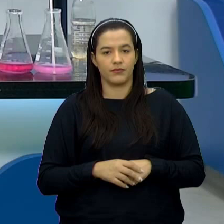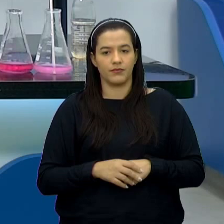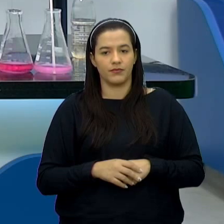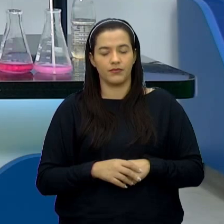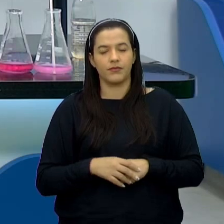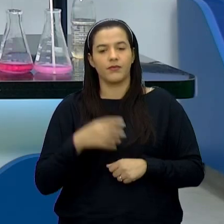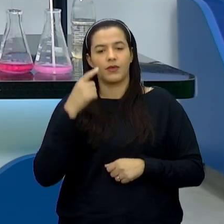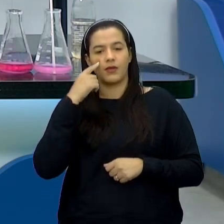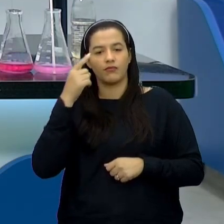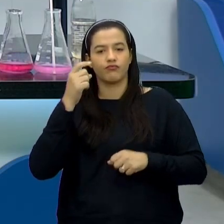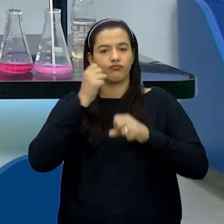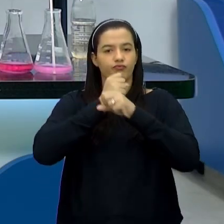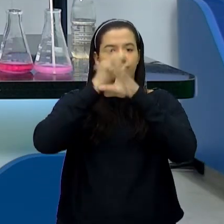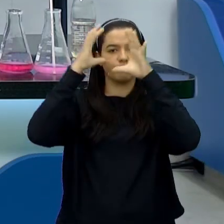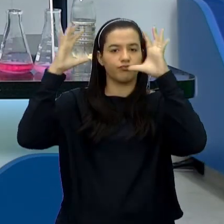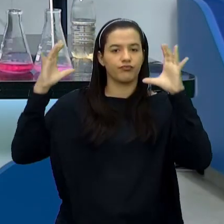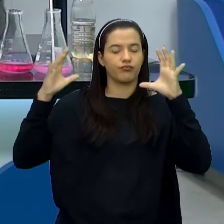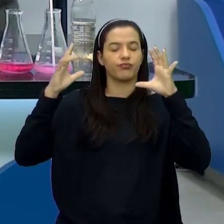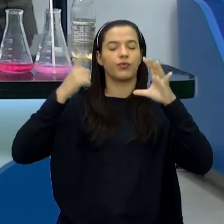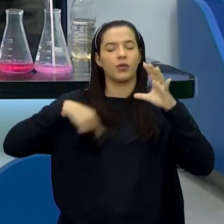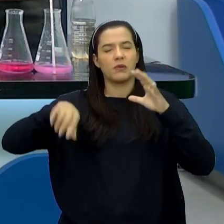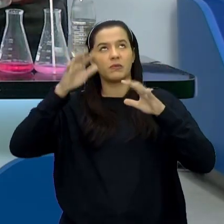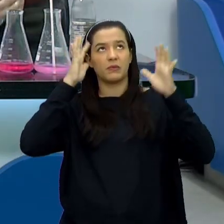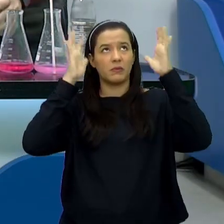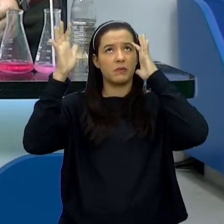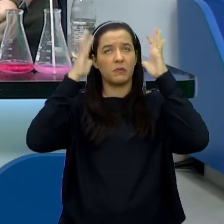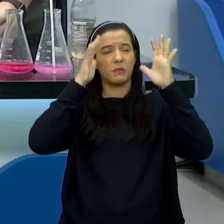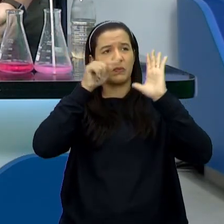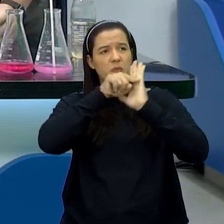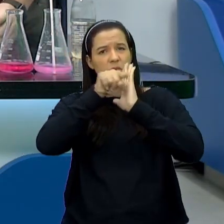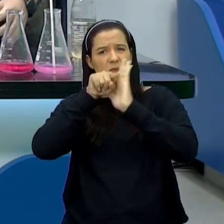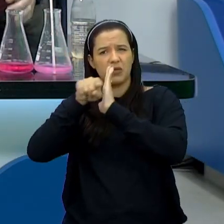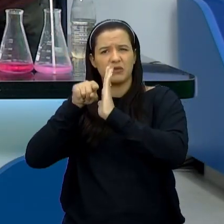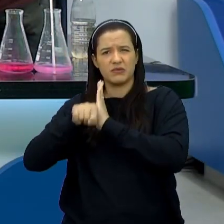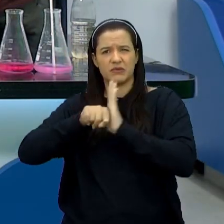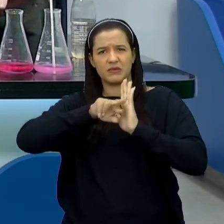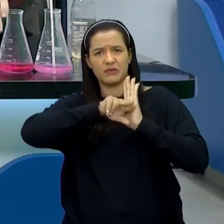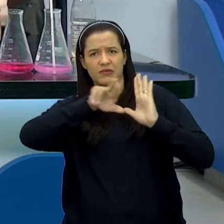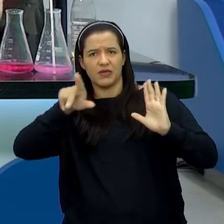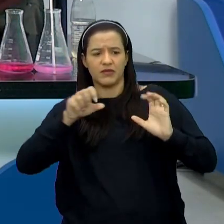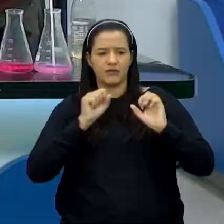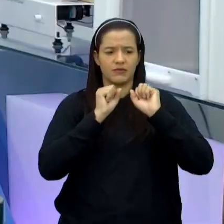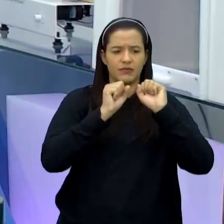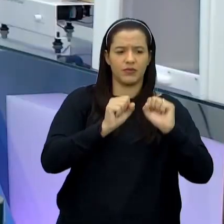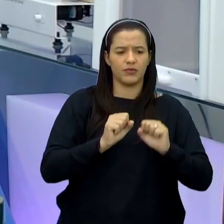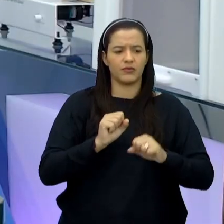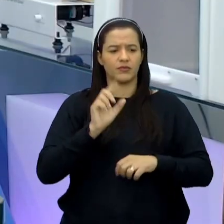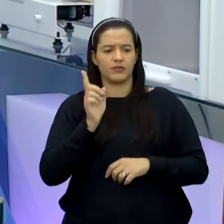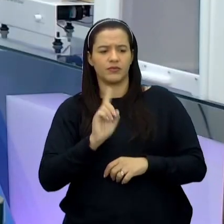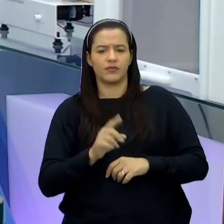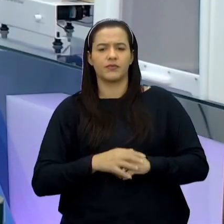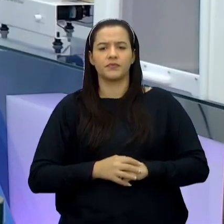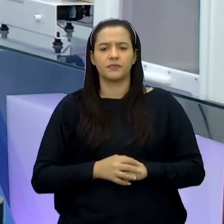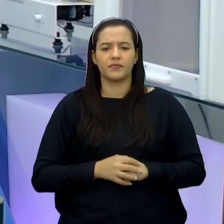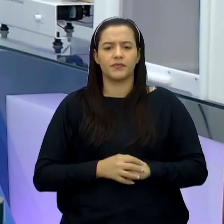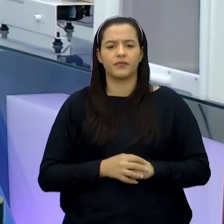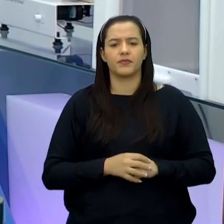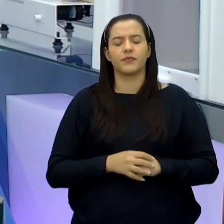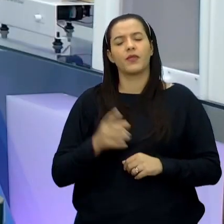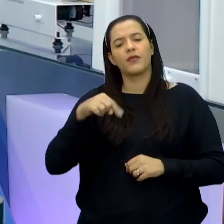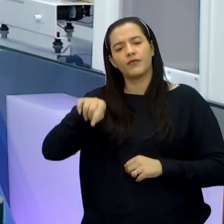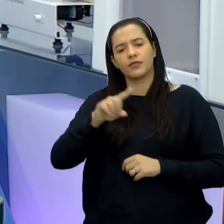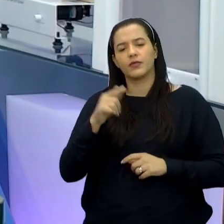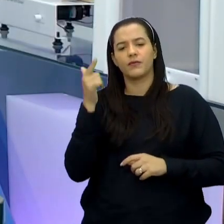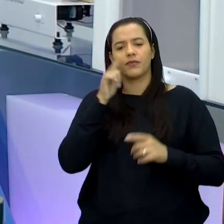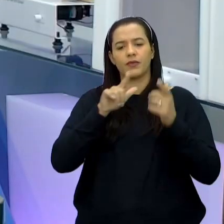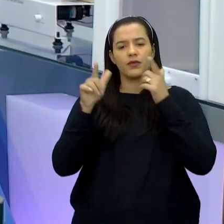imaginação. Você fica se perguntando uma série de coisas interiormente, né, Jorge? É verdade. Aí você consegue compreender